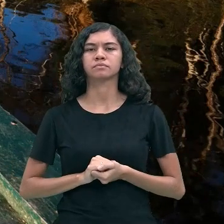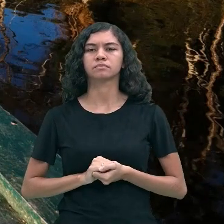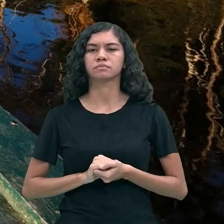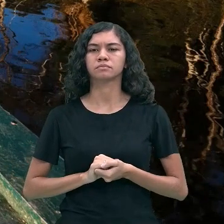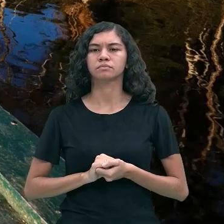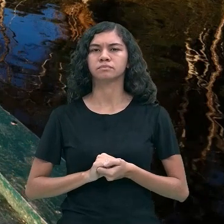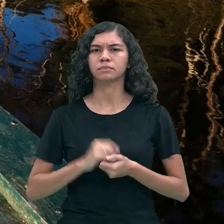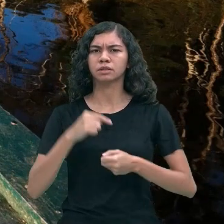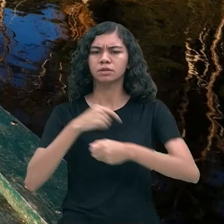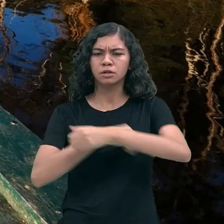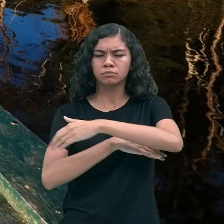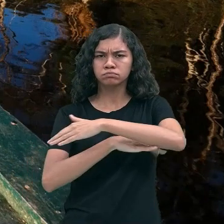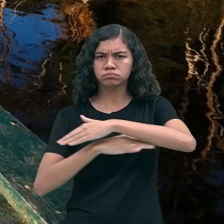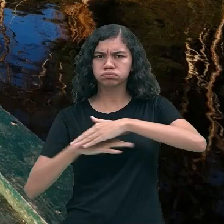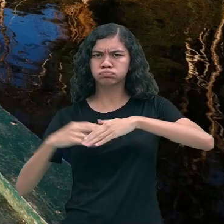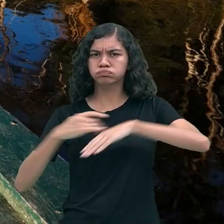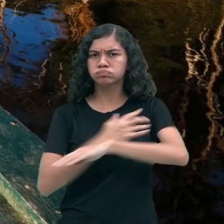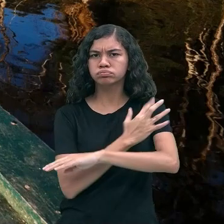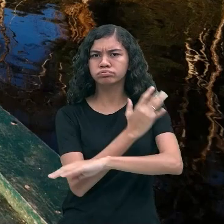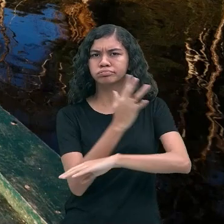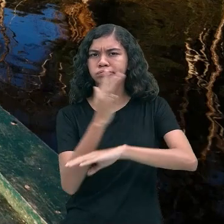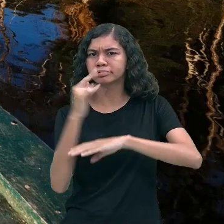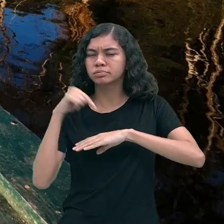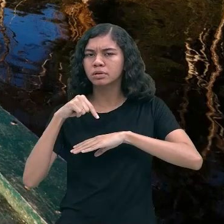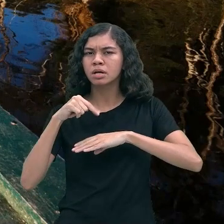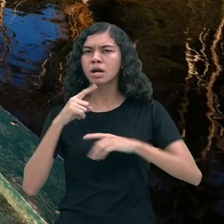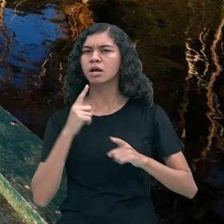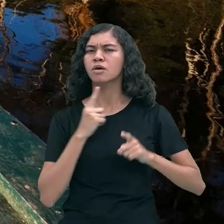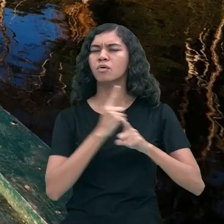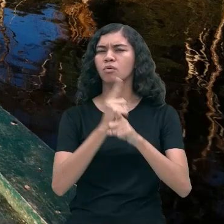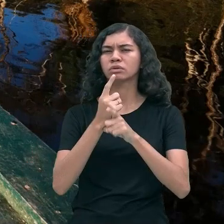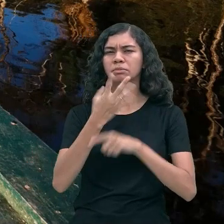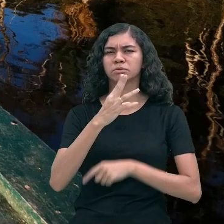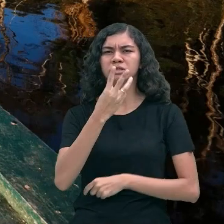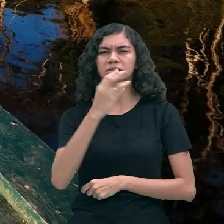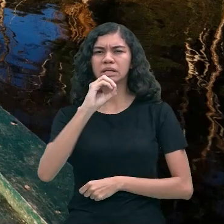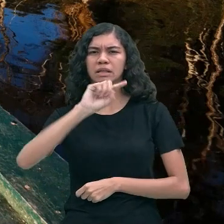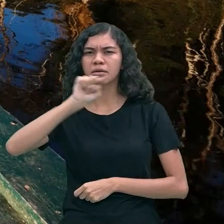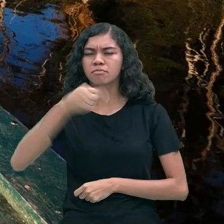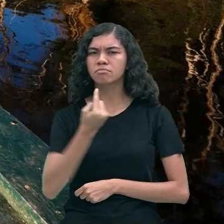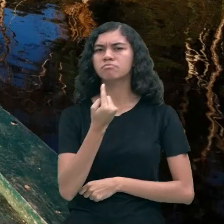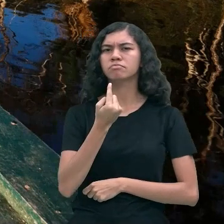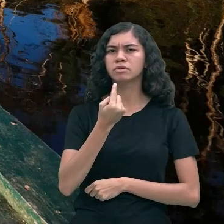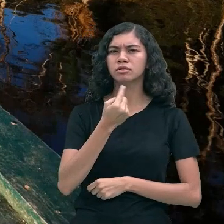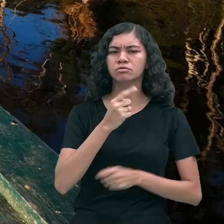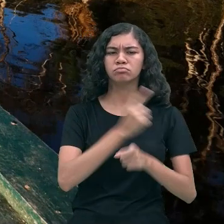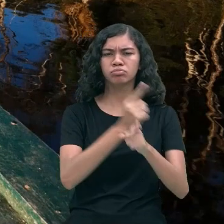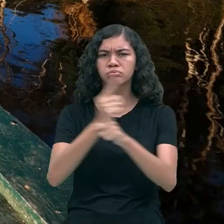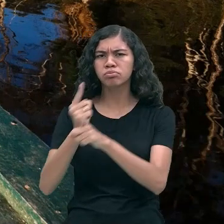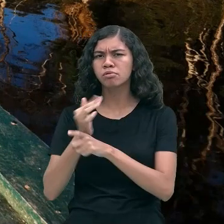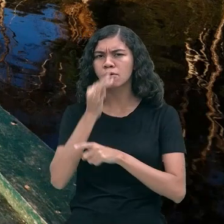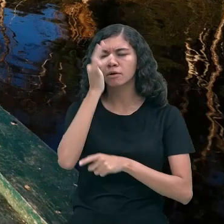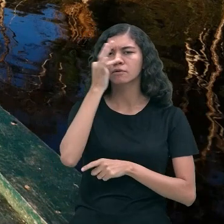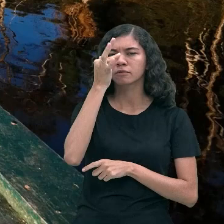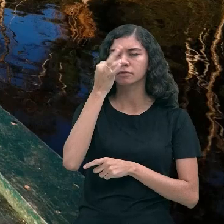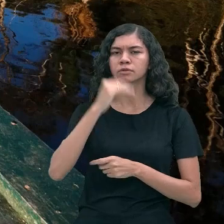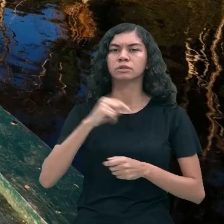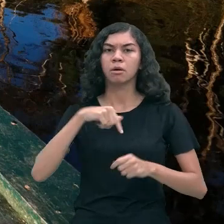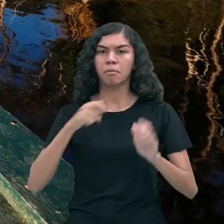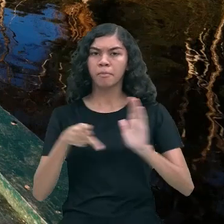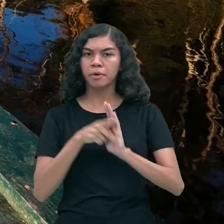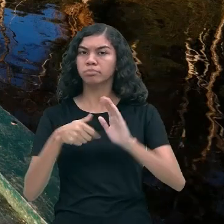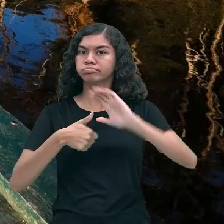de 30.000 espécies de plantas, das 100.000 encontradas em toda a América do Sul. E também aí que possui mais